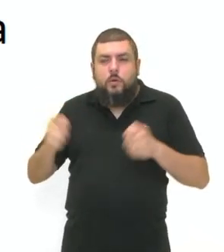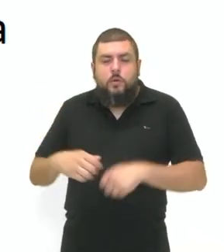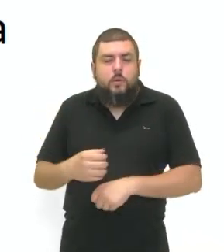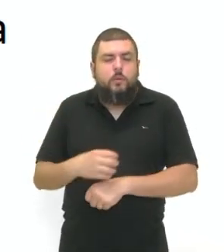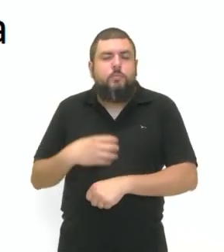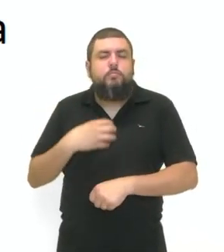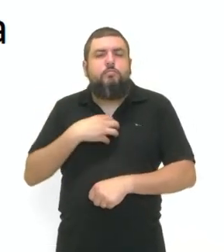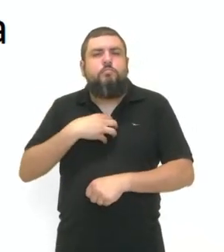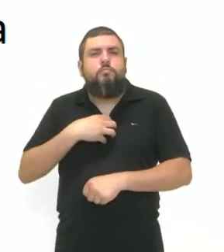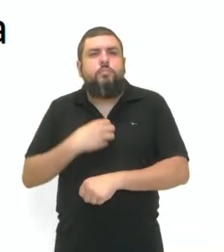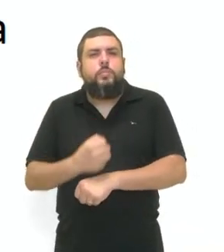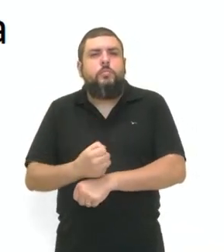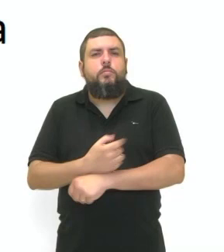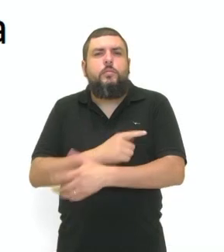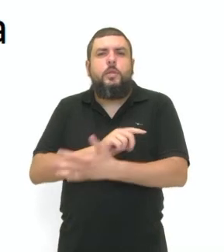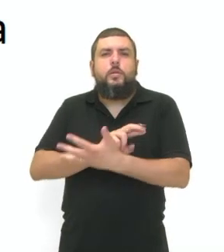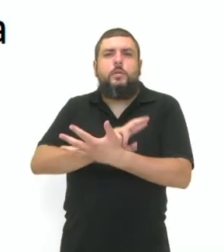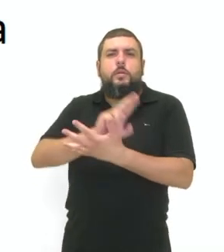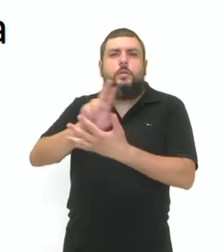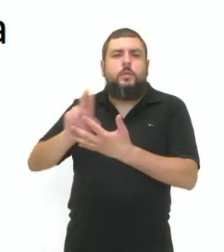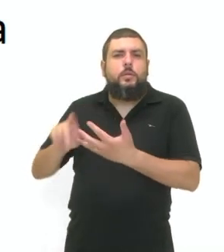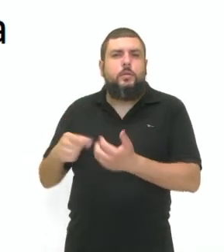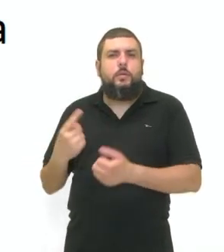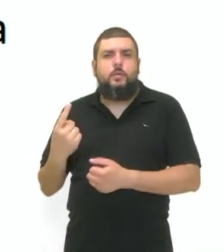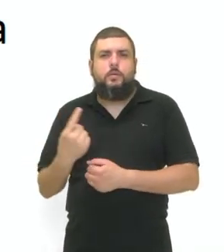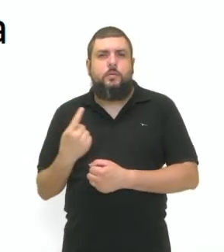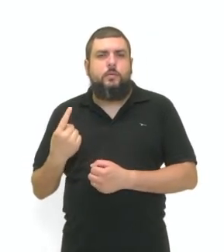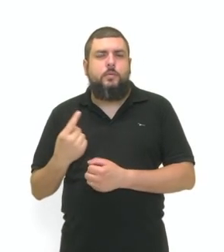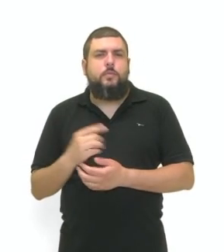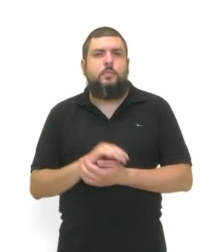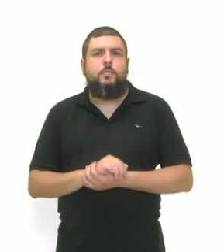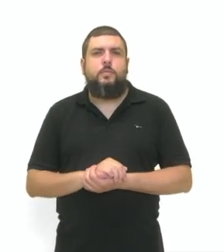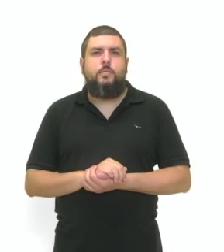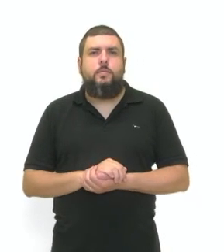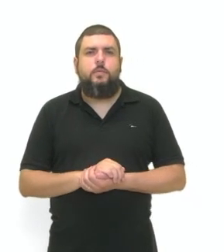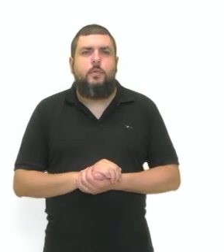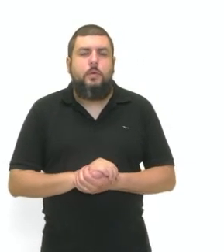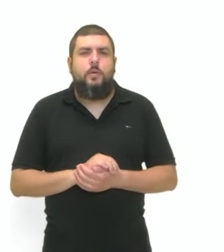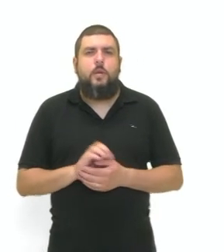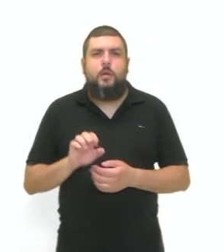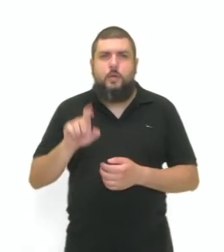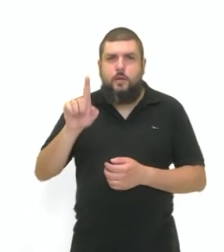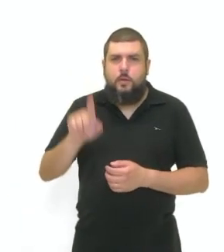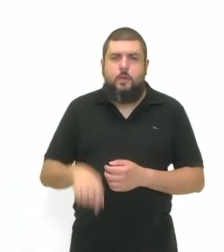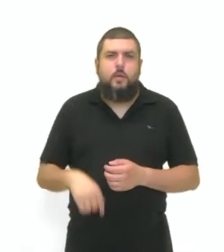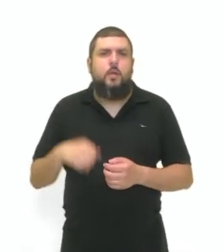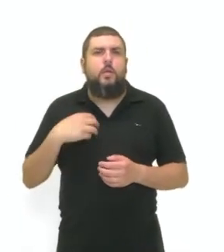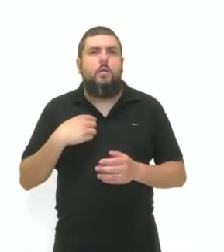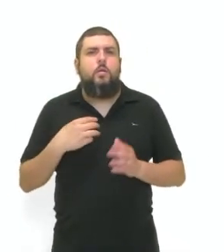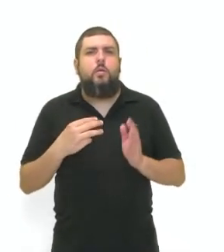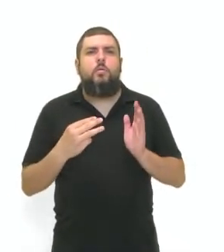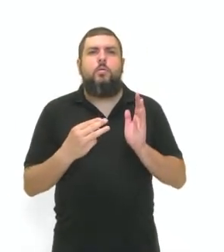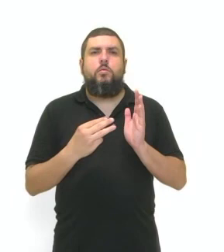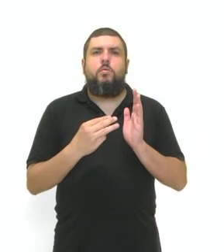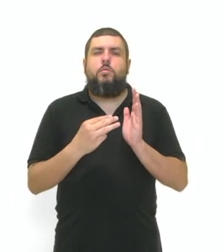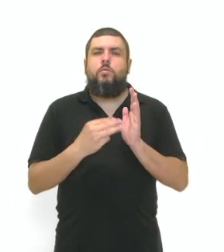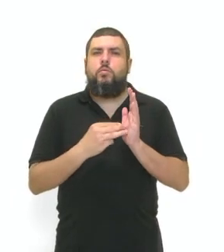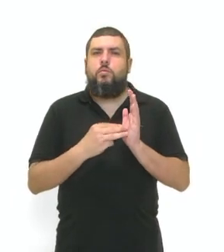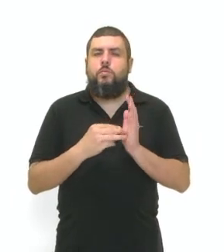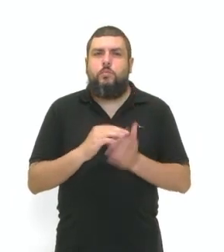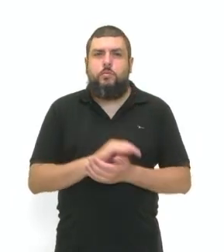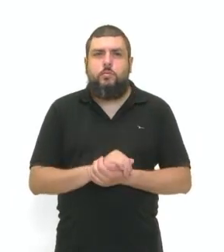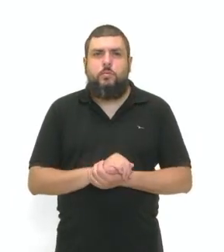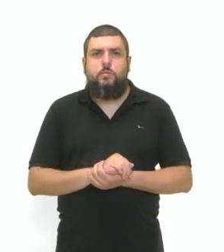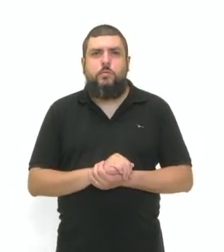sozinho. Então ele sentiu essa falta, é isso que motivou o Humberto Werneck a escrever esta crônica. E